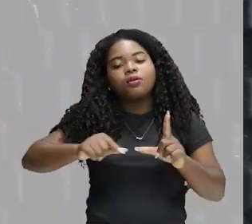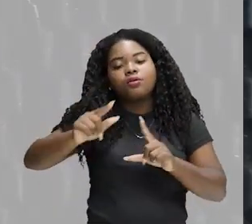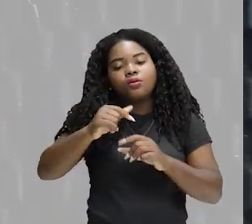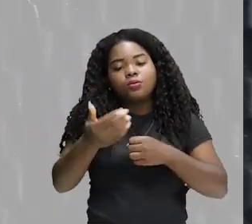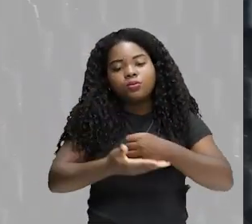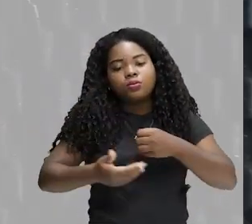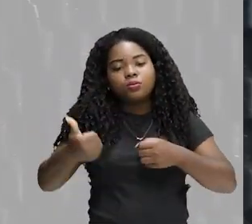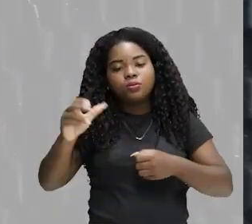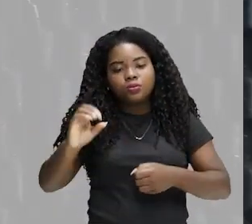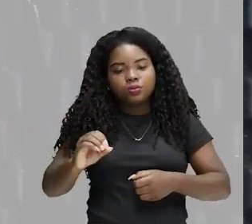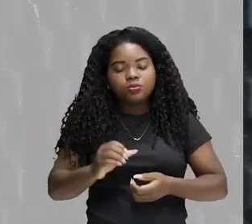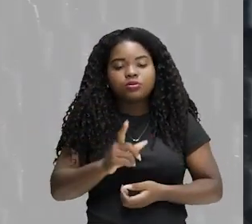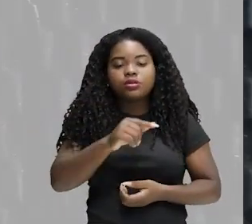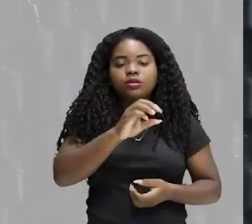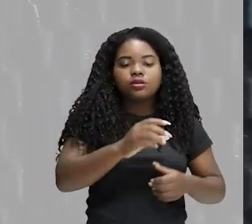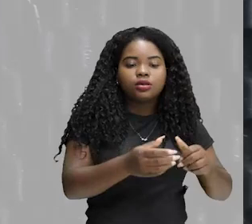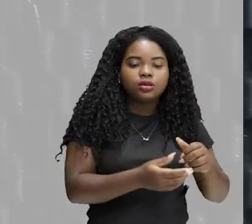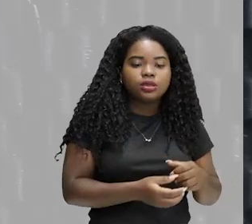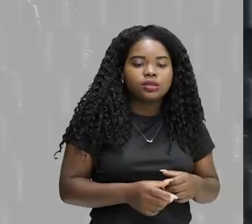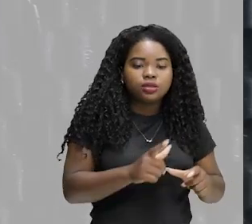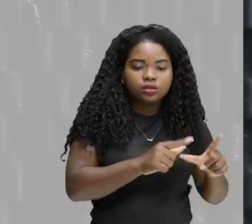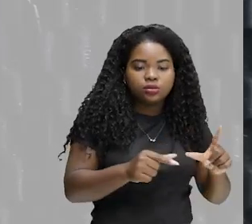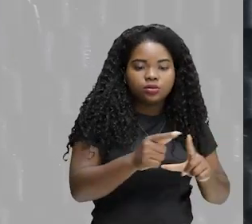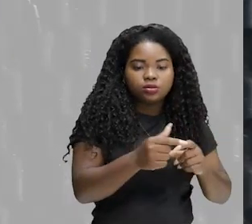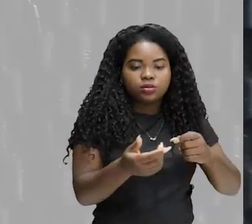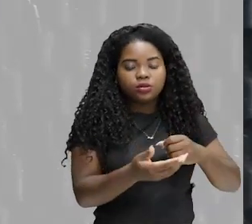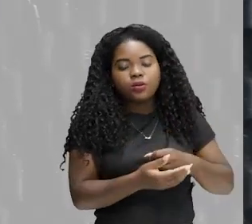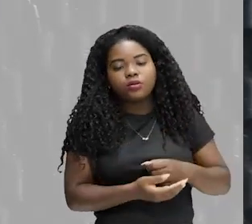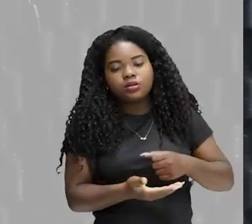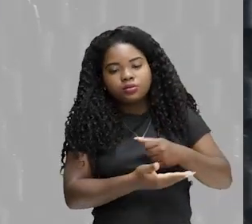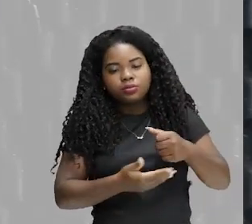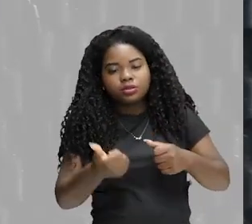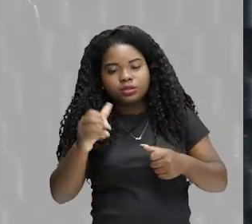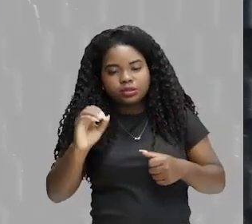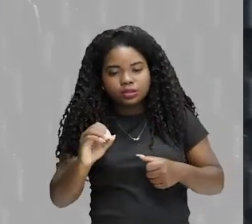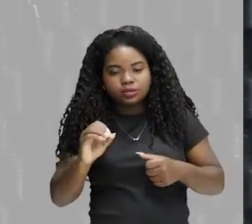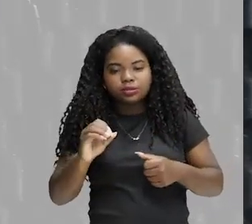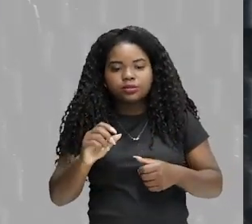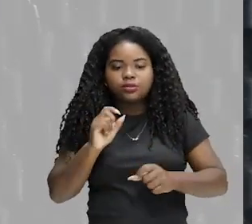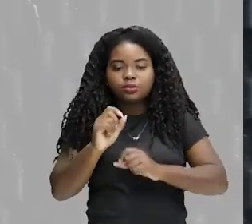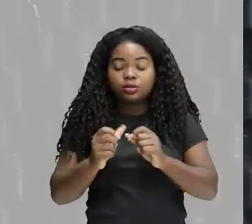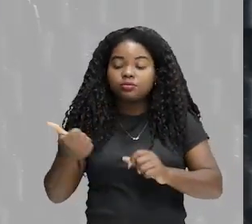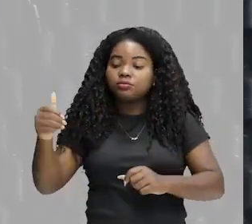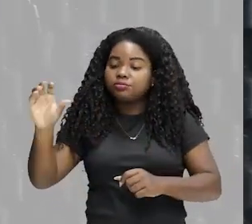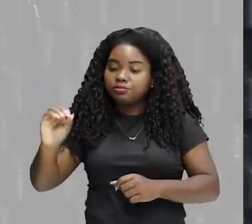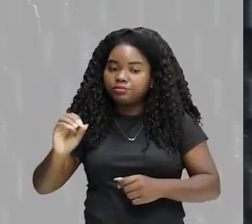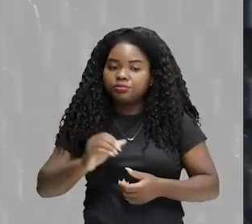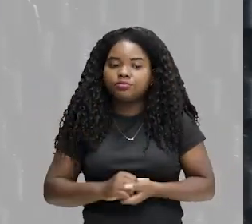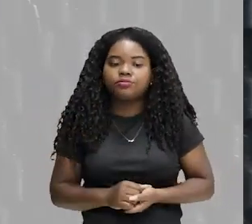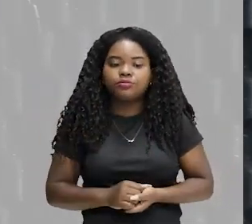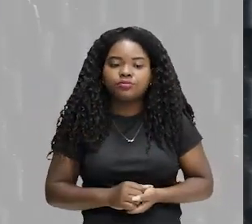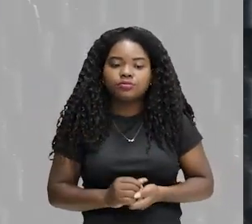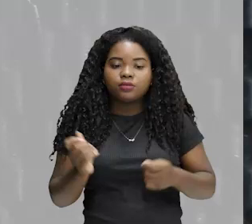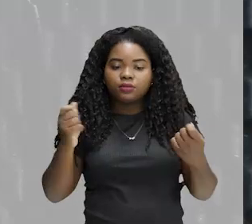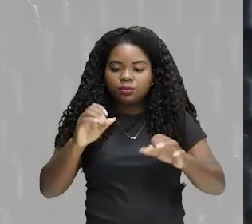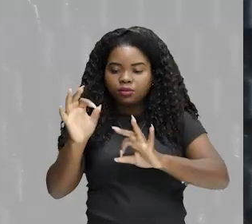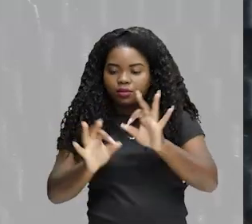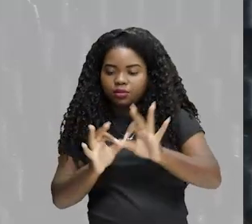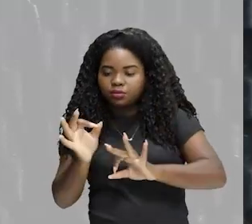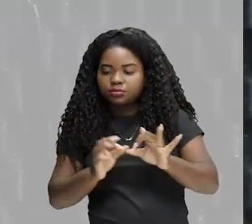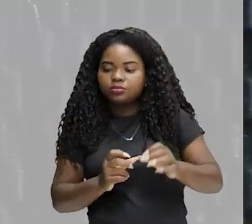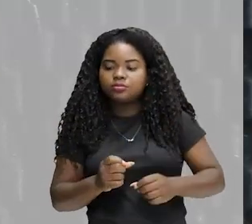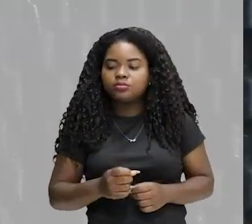10? Quem é log de 10 na base 10? É a unidade. Eu posso, inclusive, ajustar para que eu zere